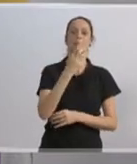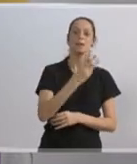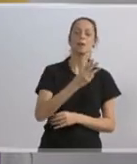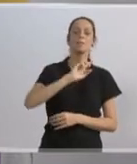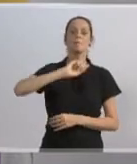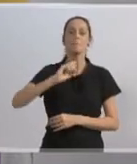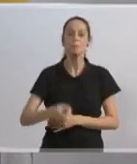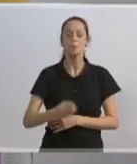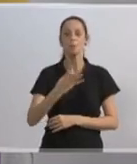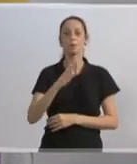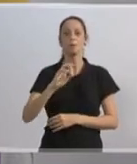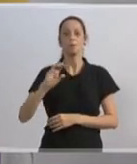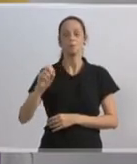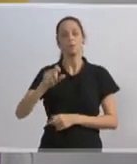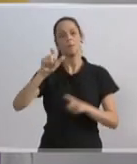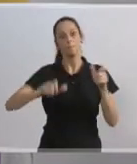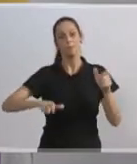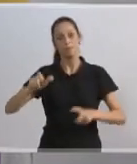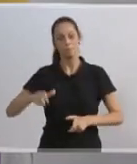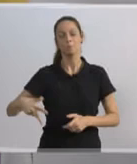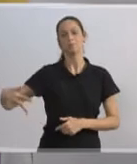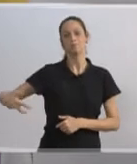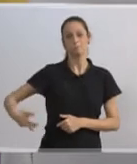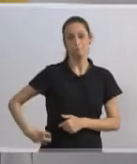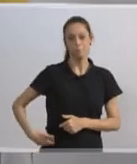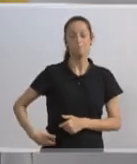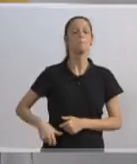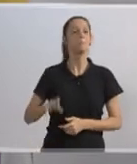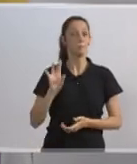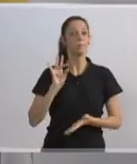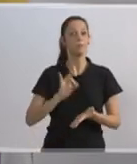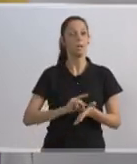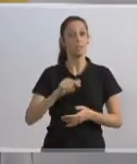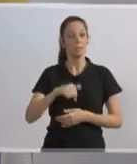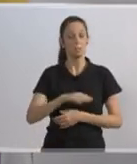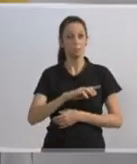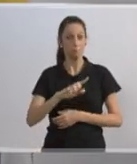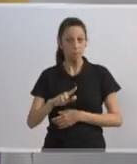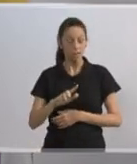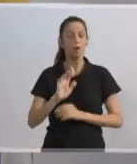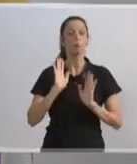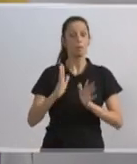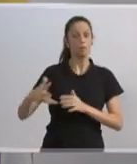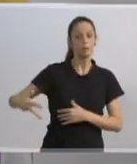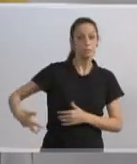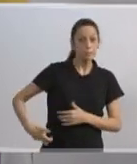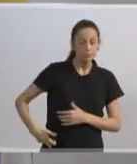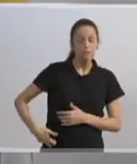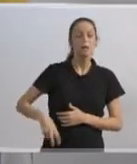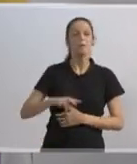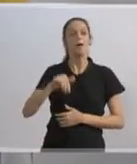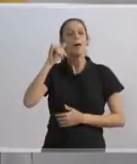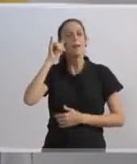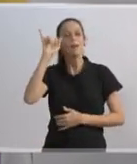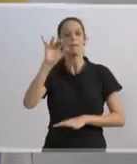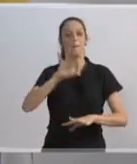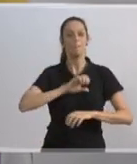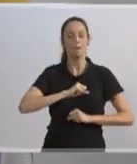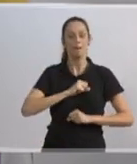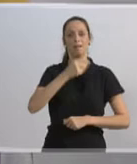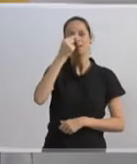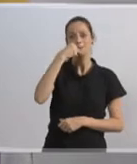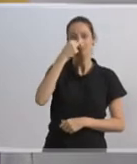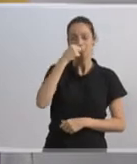certeza pelo menos dá mais uma demonstração que está preparada quando precisa realmente imunizar para com a